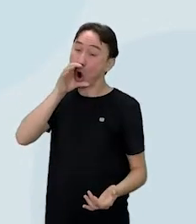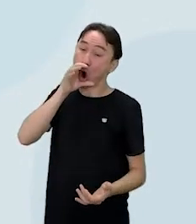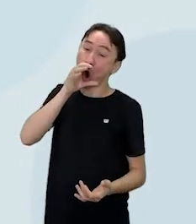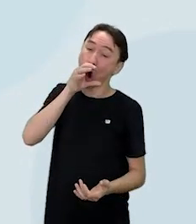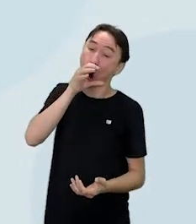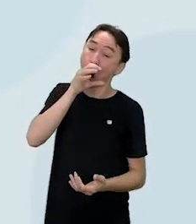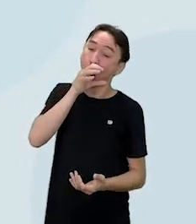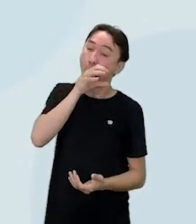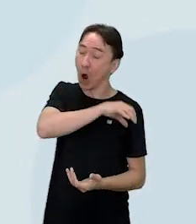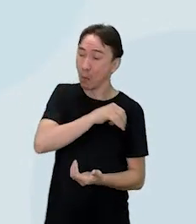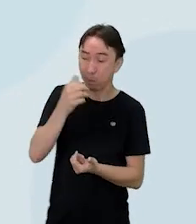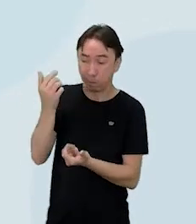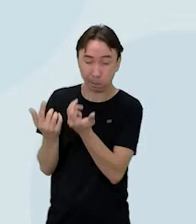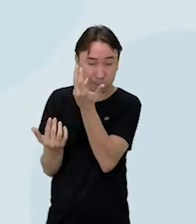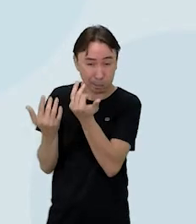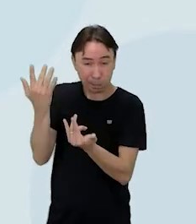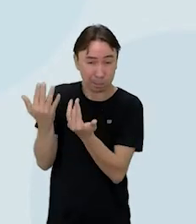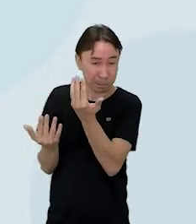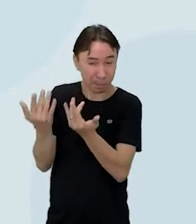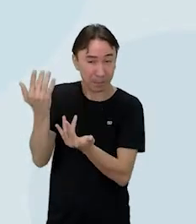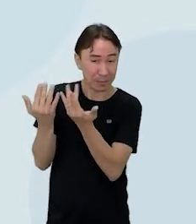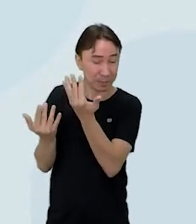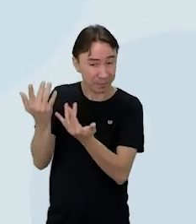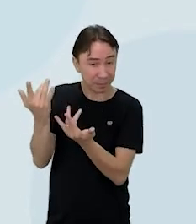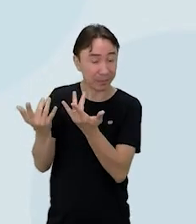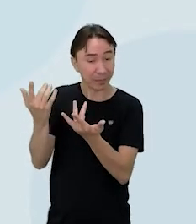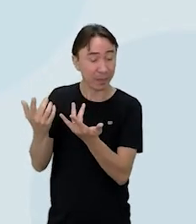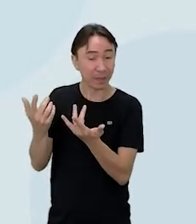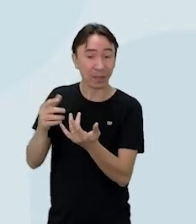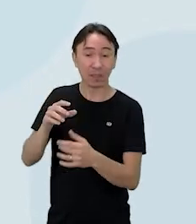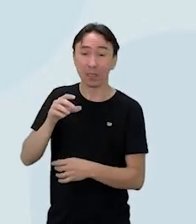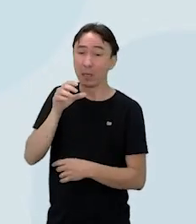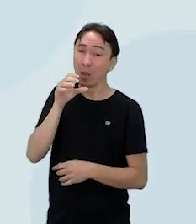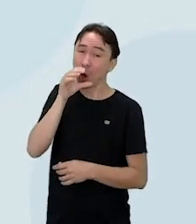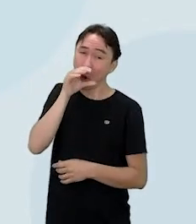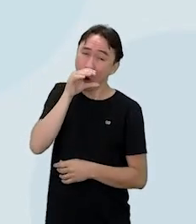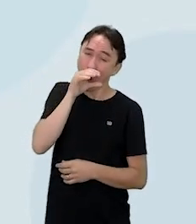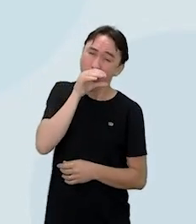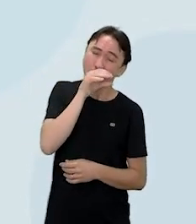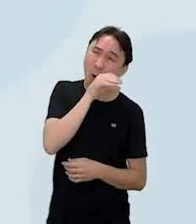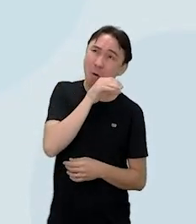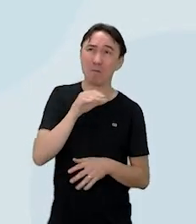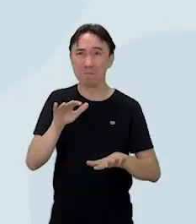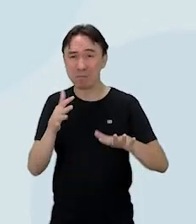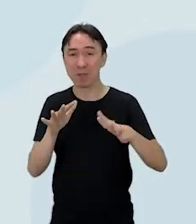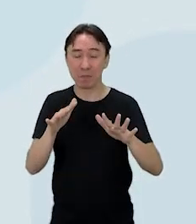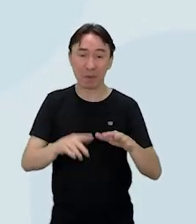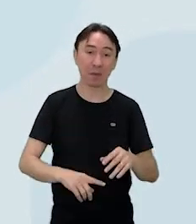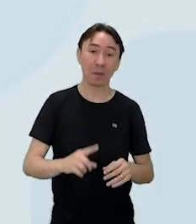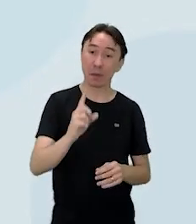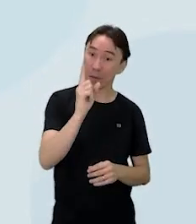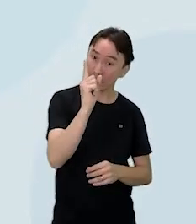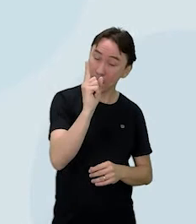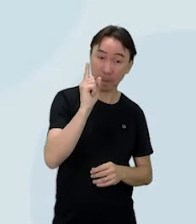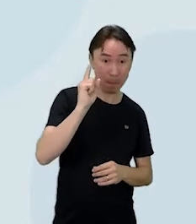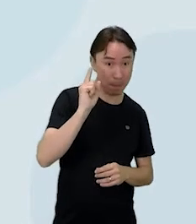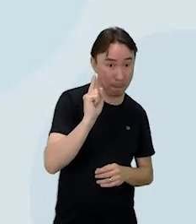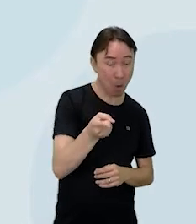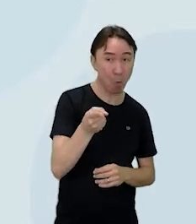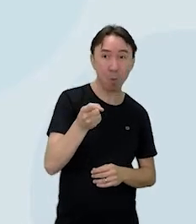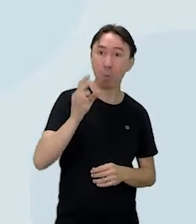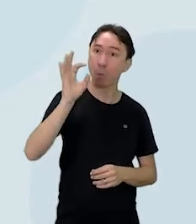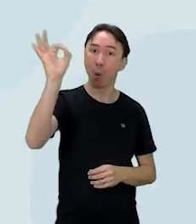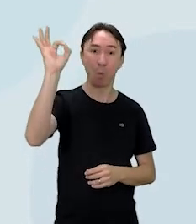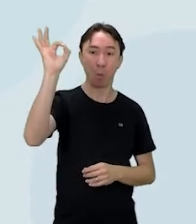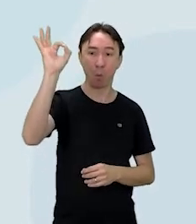queimado. Então, dentro dessas fornalhas, o calor ali ele vai chegar a mais ou menos 1000 graus. Então, pode você ver a